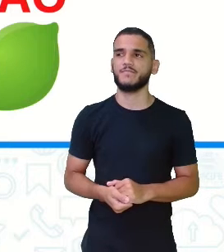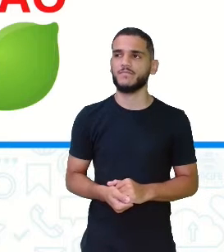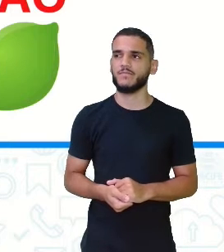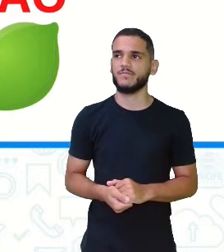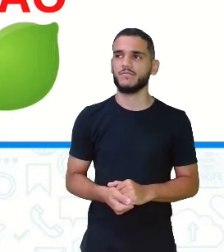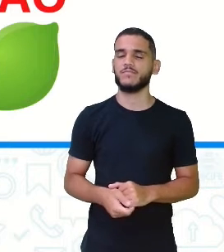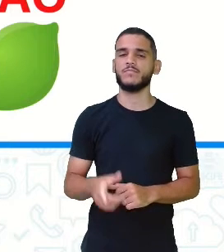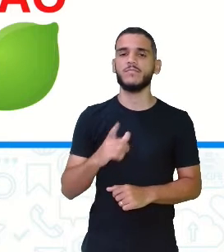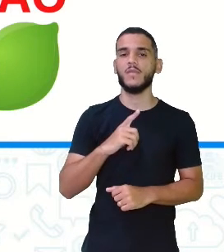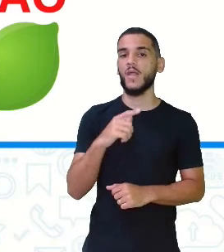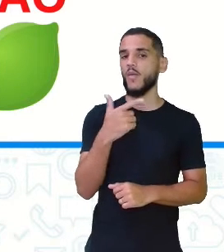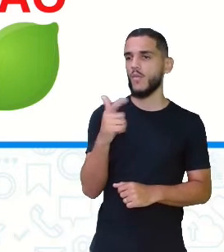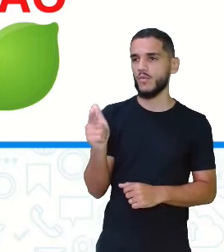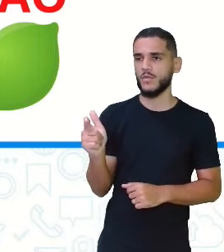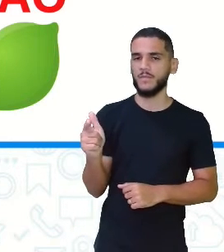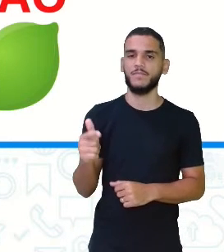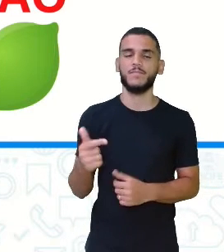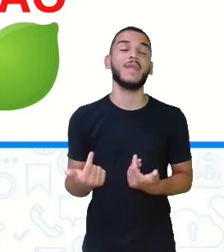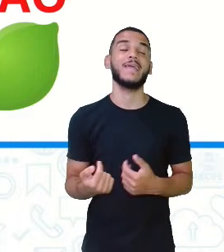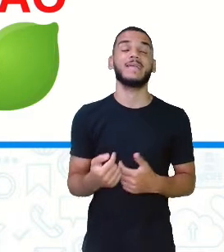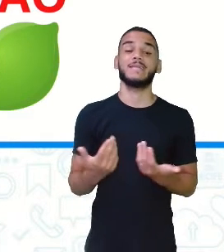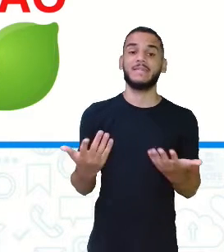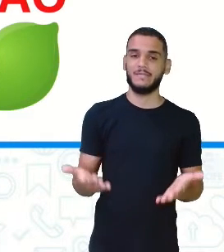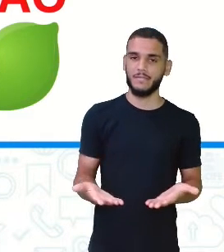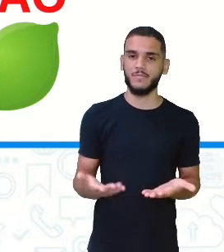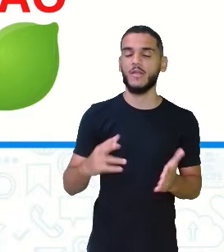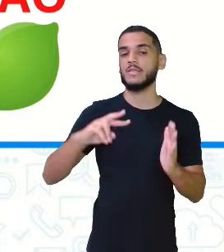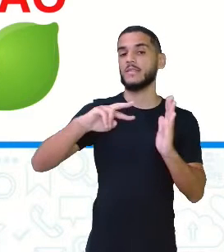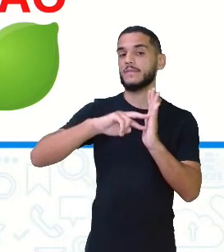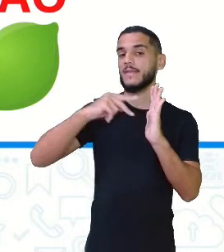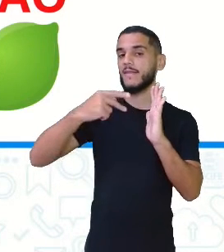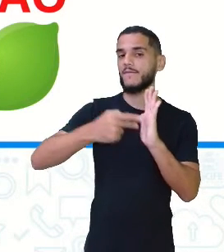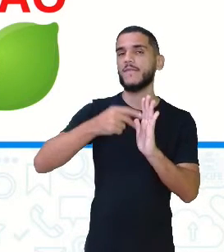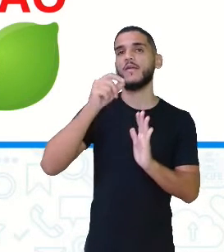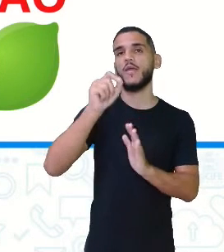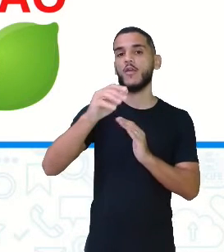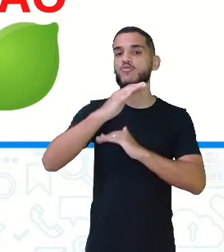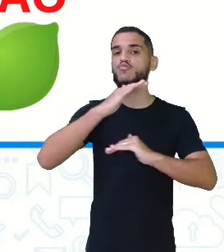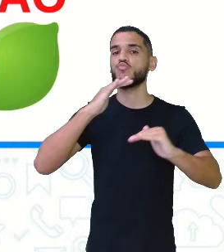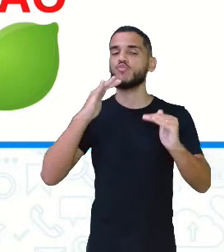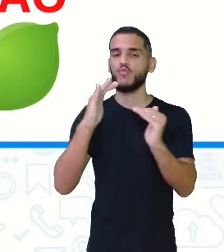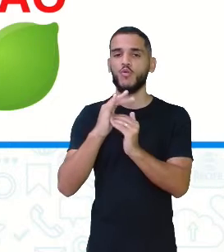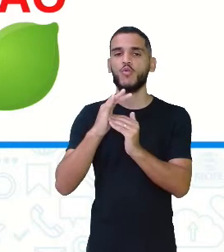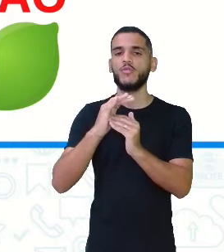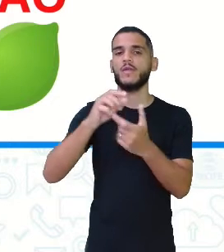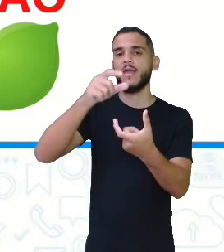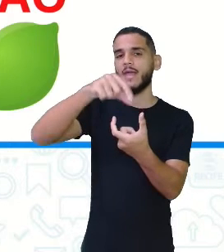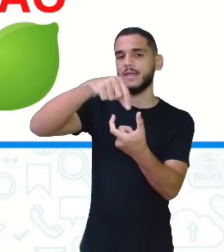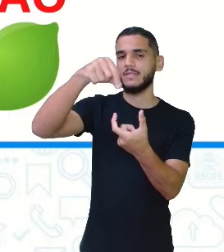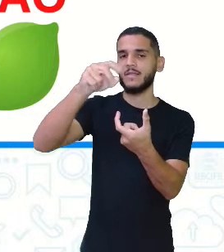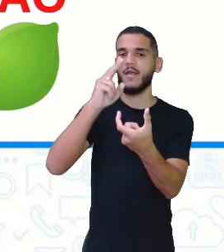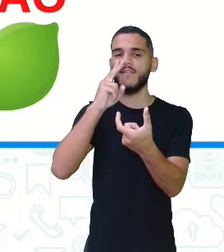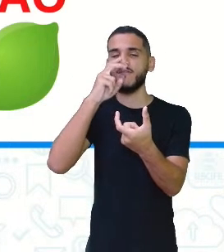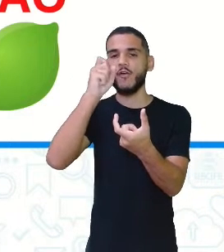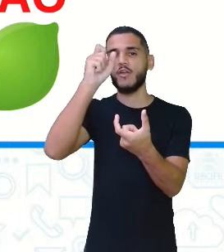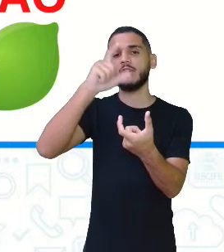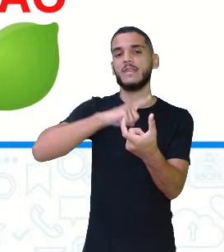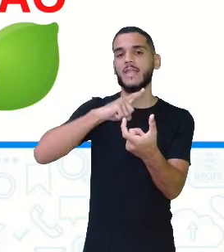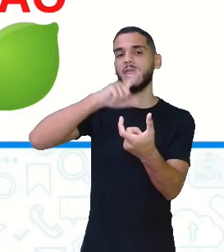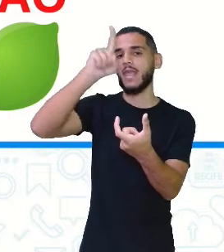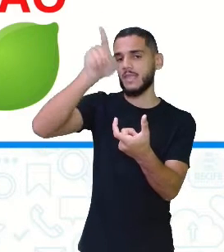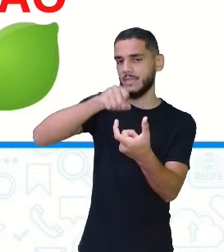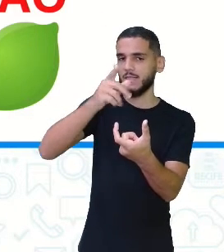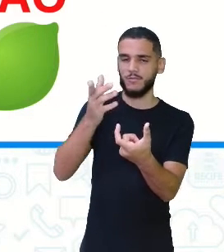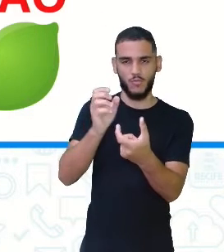Tenho outra. Não estou dizendo que todas as sílabas tônicas são acentuadas. Presta atenção, quinto